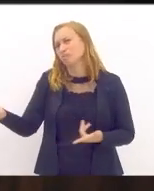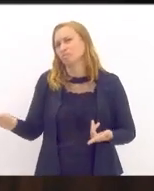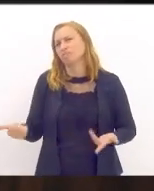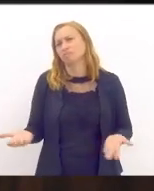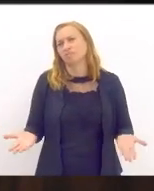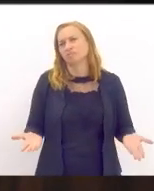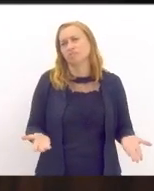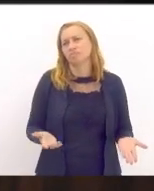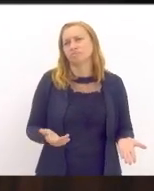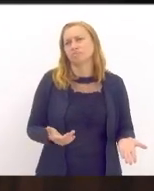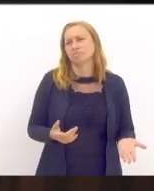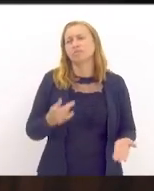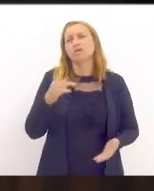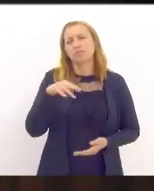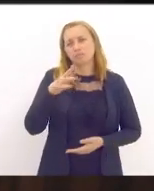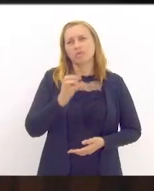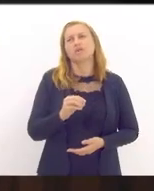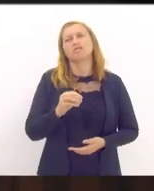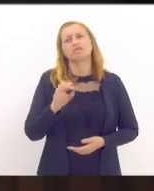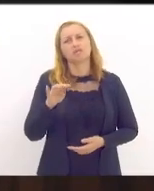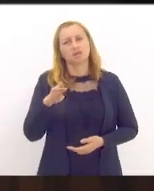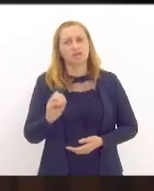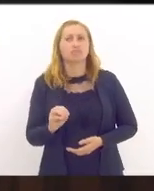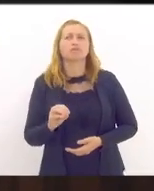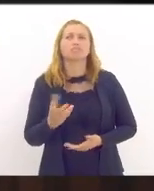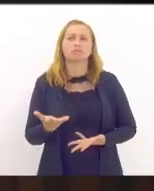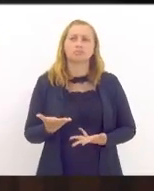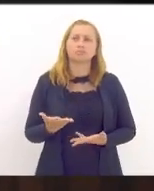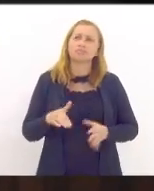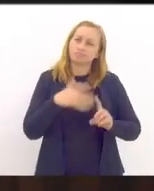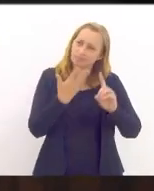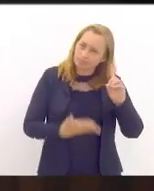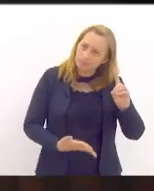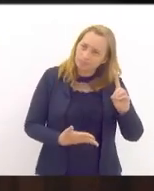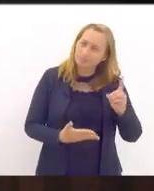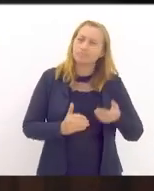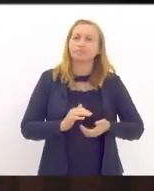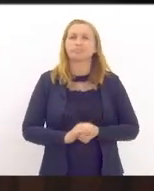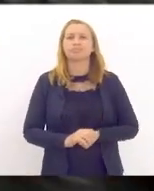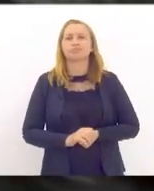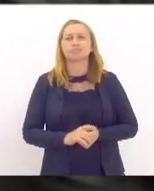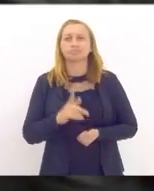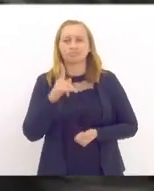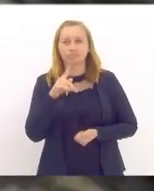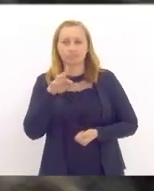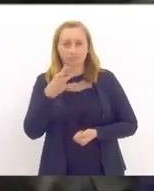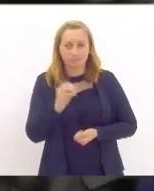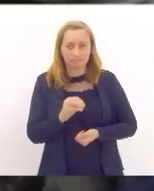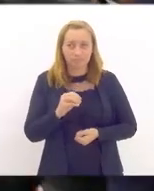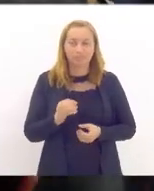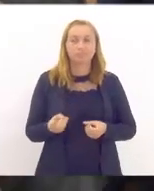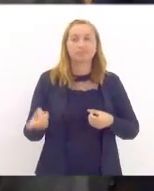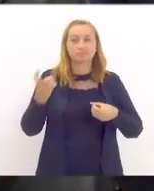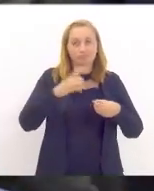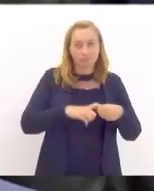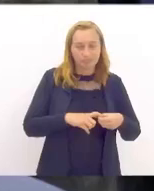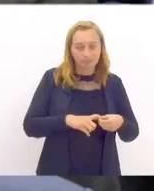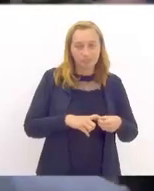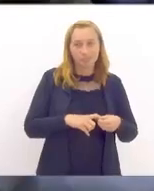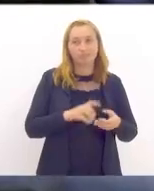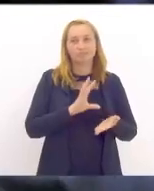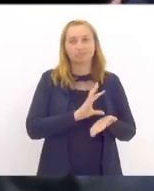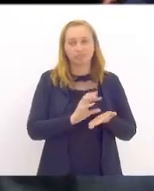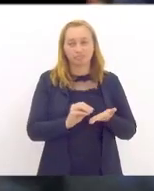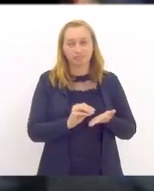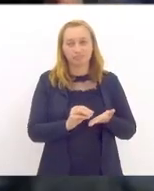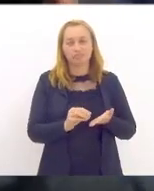Pedro Figueiredo gente em homenagem homenageado haja Vista que o projeto voltará amanhã eu abro mão